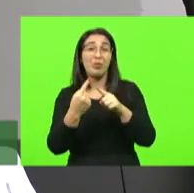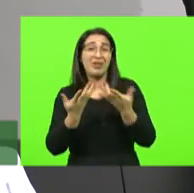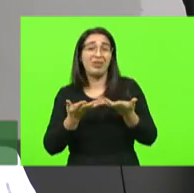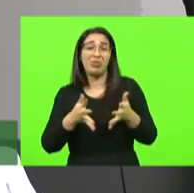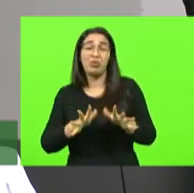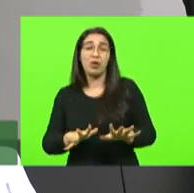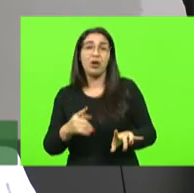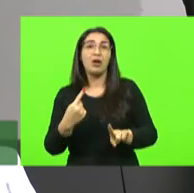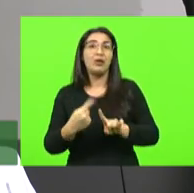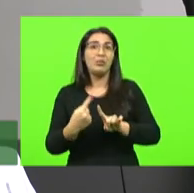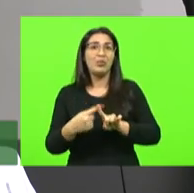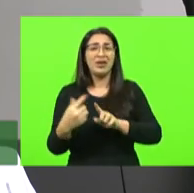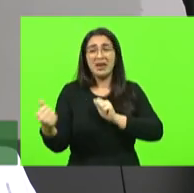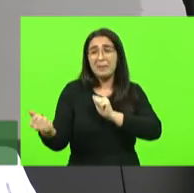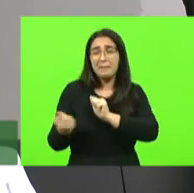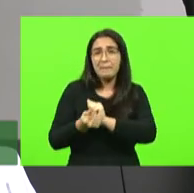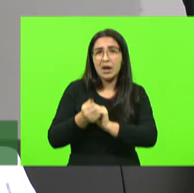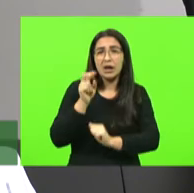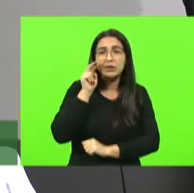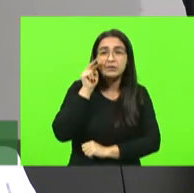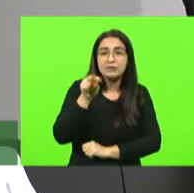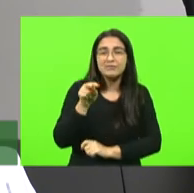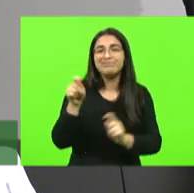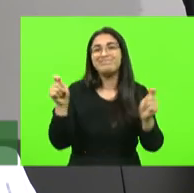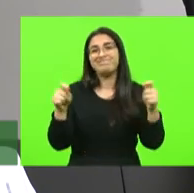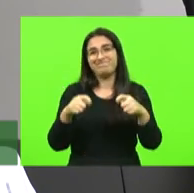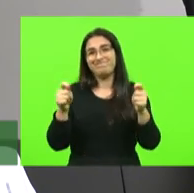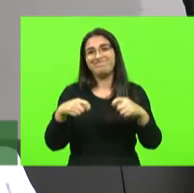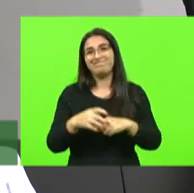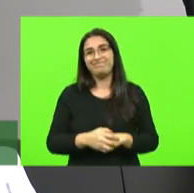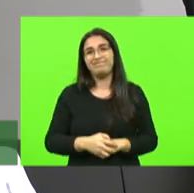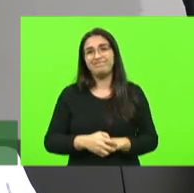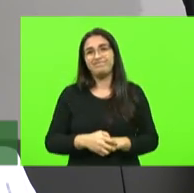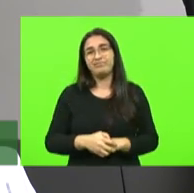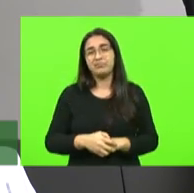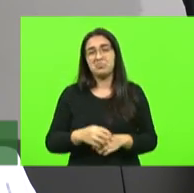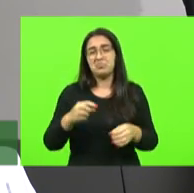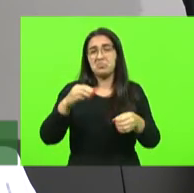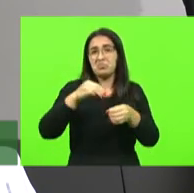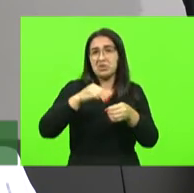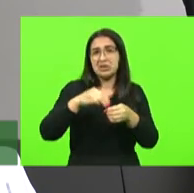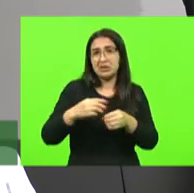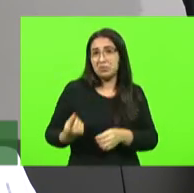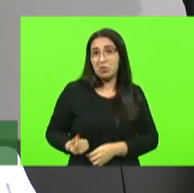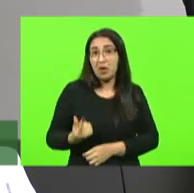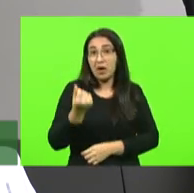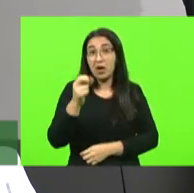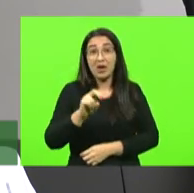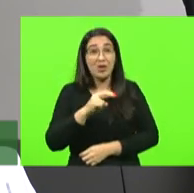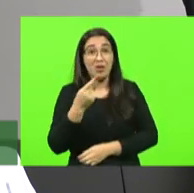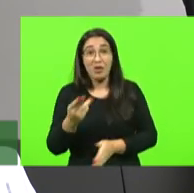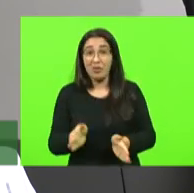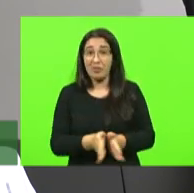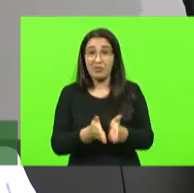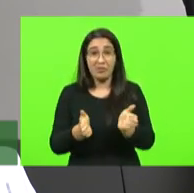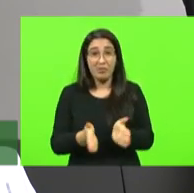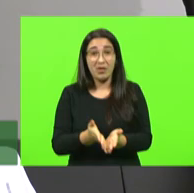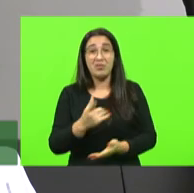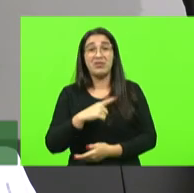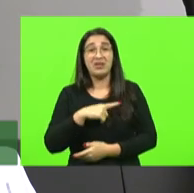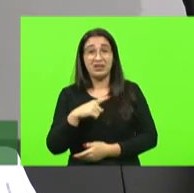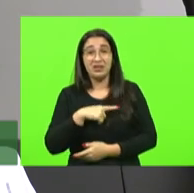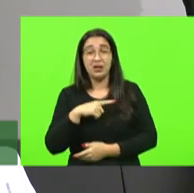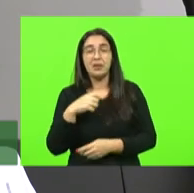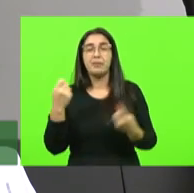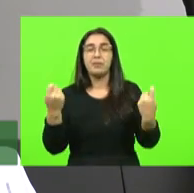de nós e debaixo dos nossos olhos. Sejam em municípios ricos ou em municípios pobres, a gente precisa